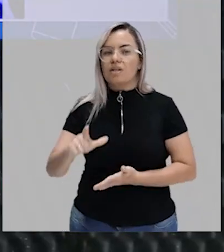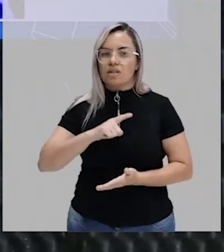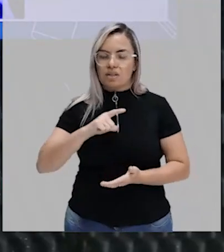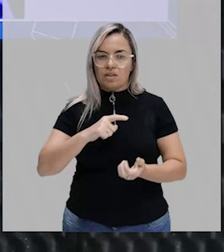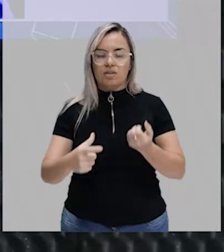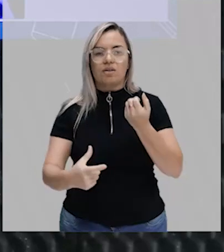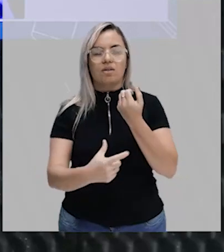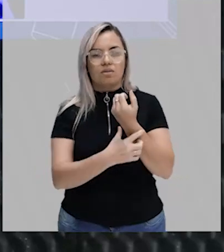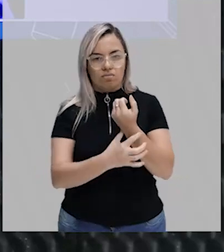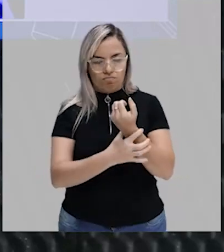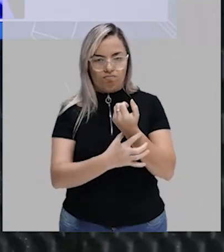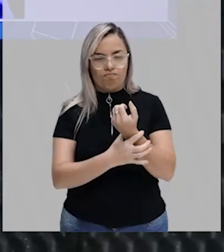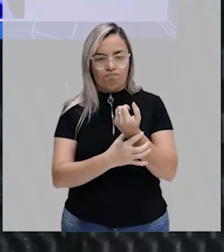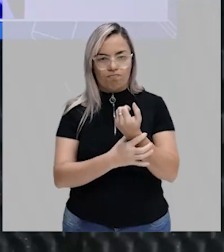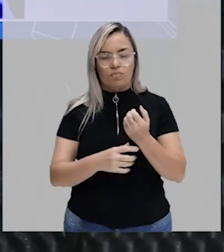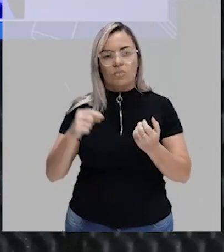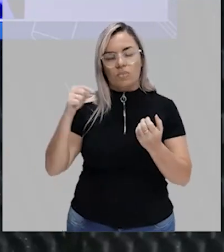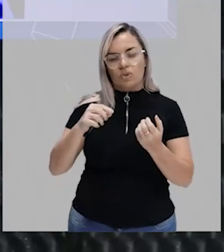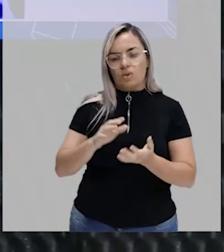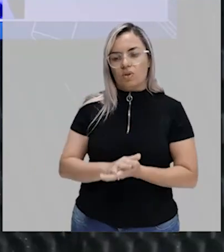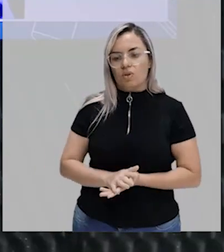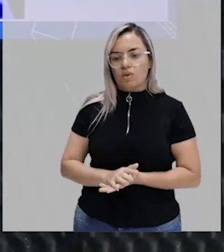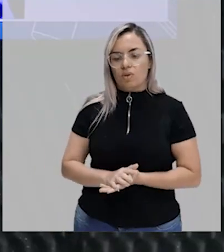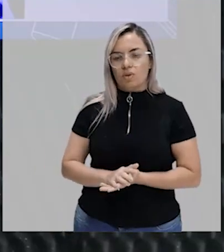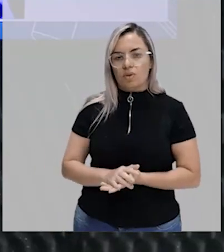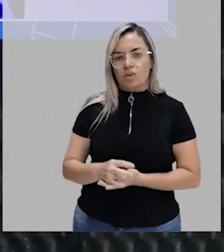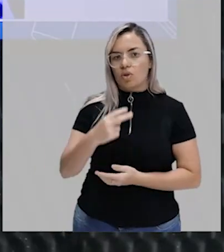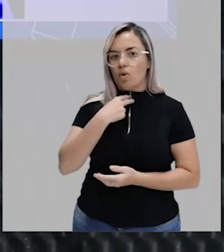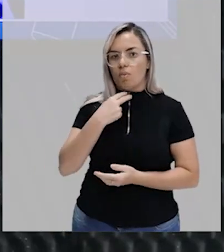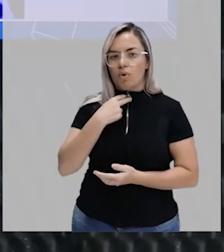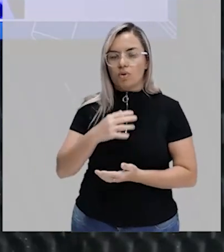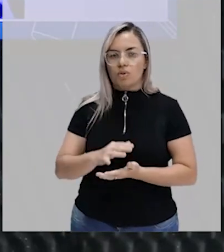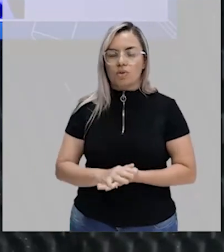essas radiações aqui elas não venham ser tão